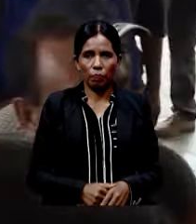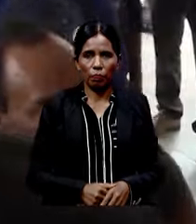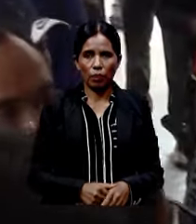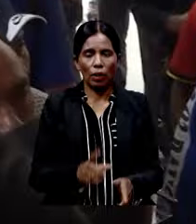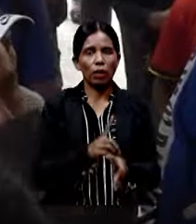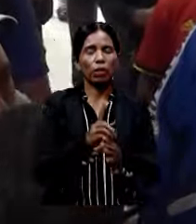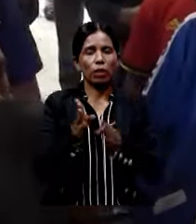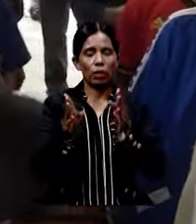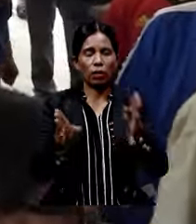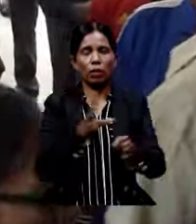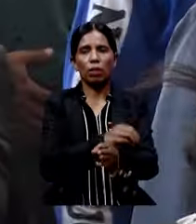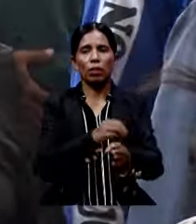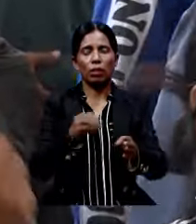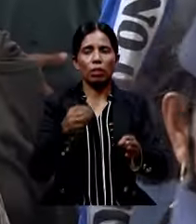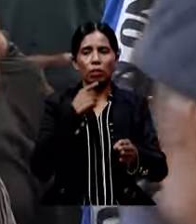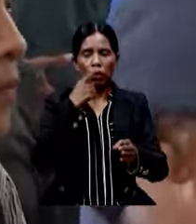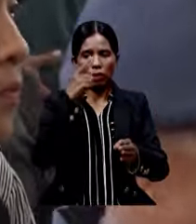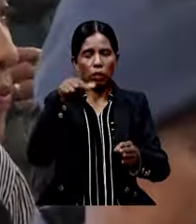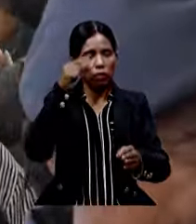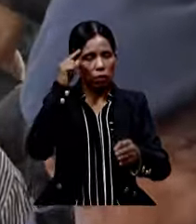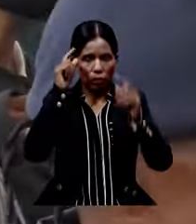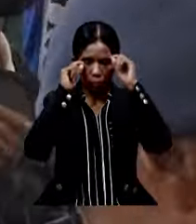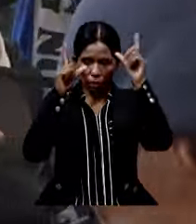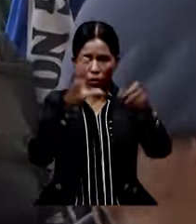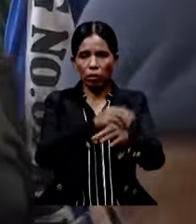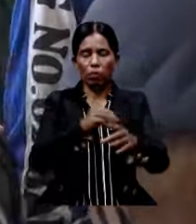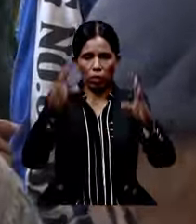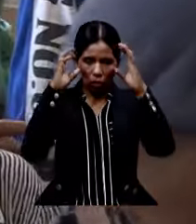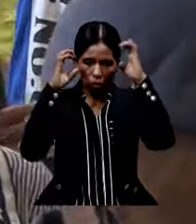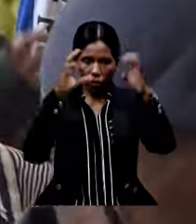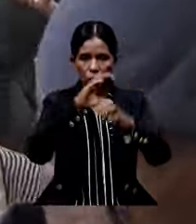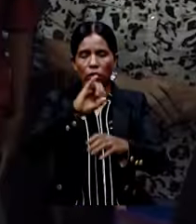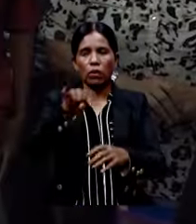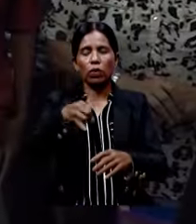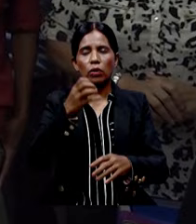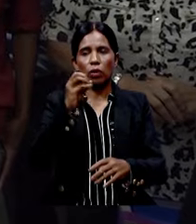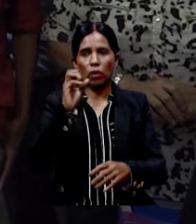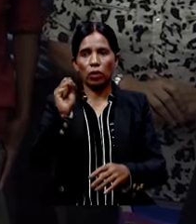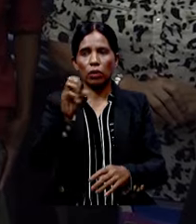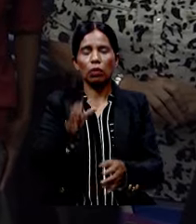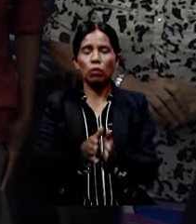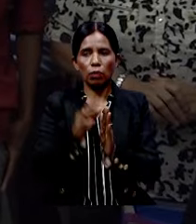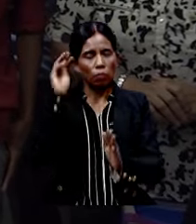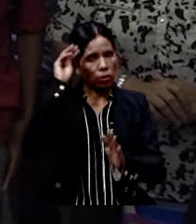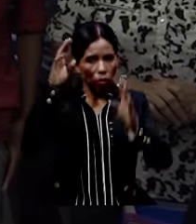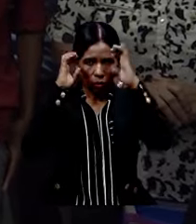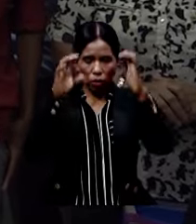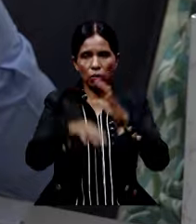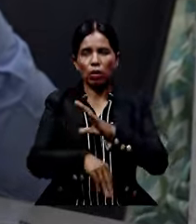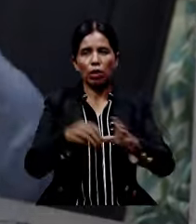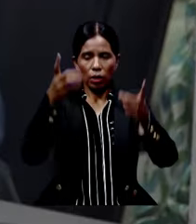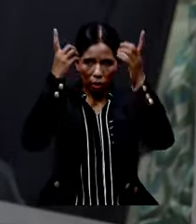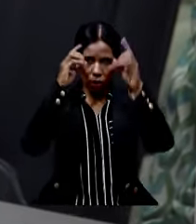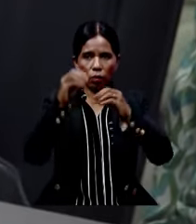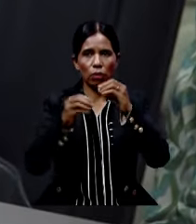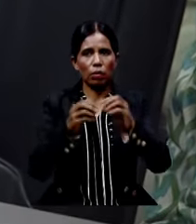Diretor Executivo da Organização Não-Governamental Timor-Leste, Coalition for Education, Zé Monteiro, Russo Ministério da Educação, retira a decisão quando a